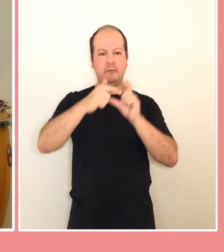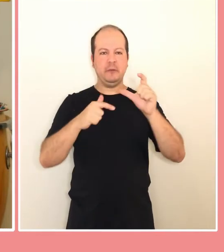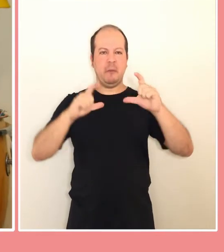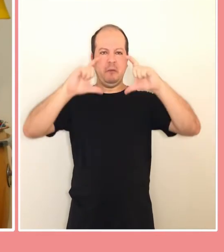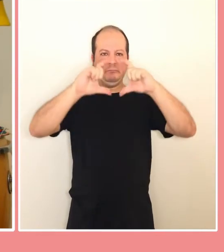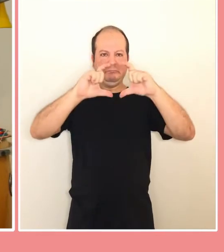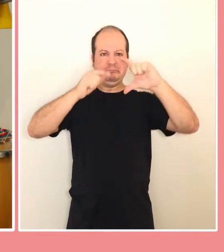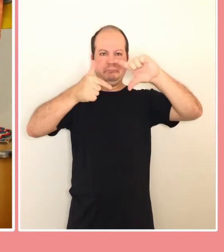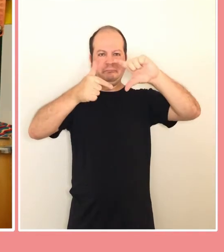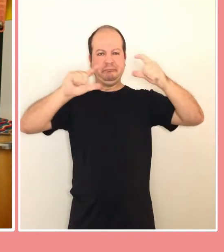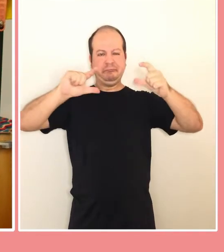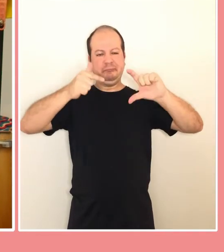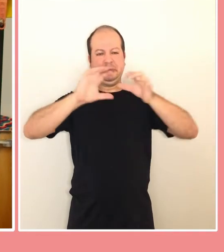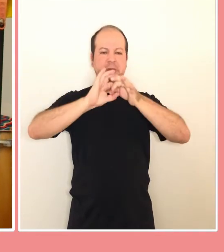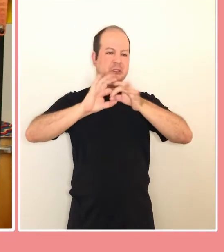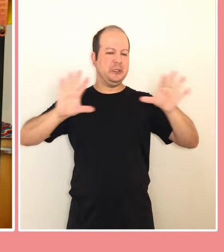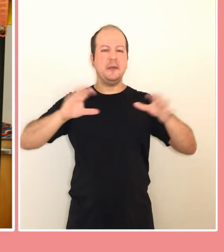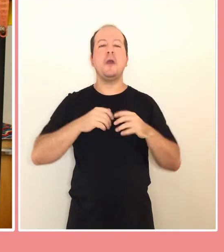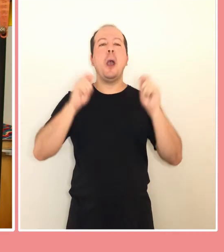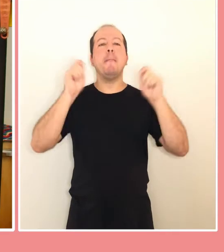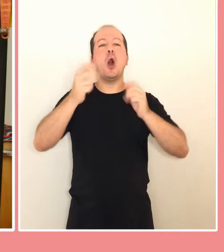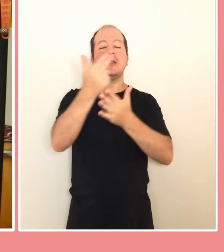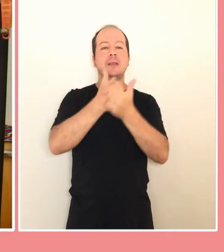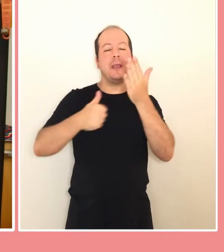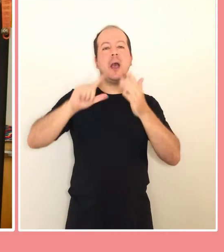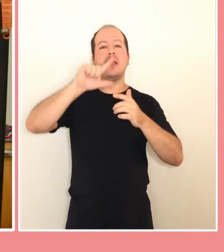aleatórias, posso desenhar antes e colar.